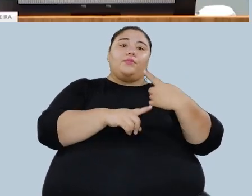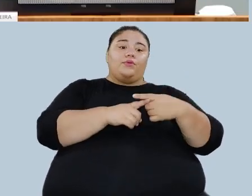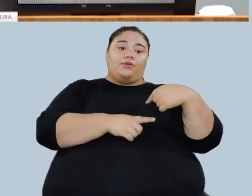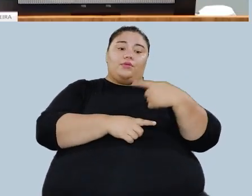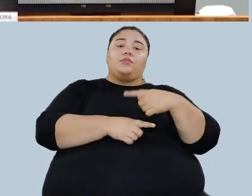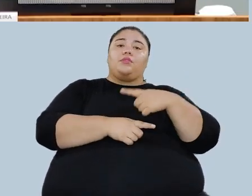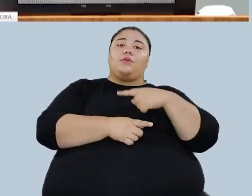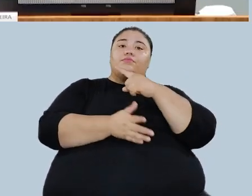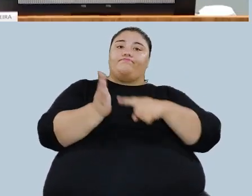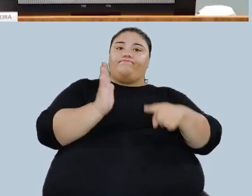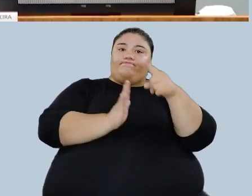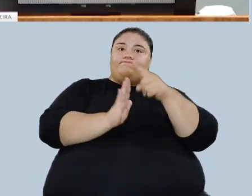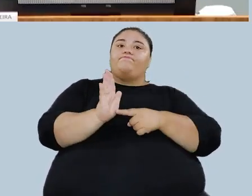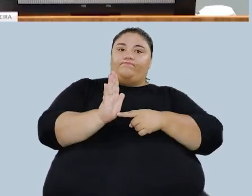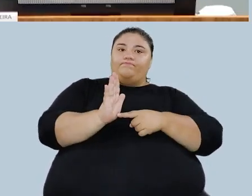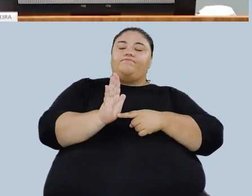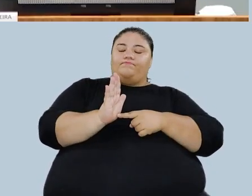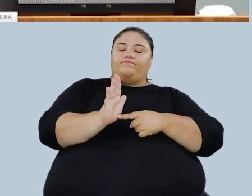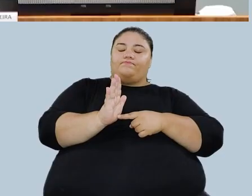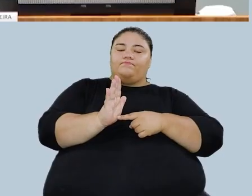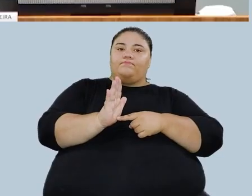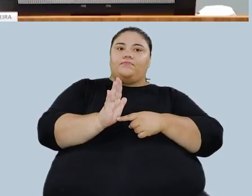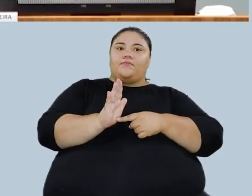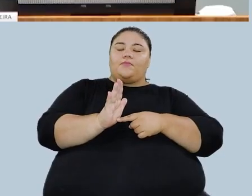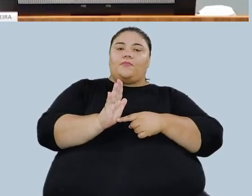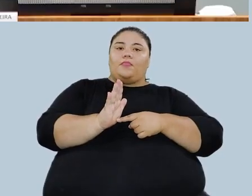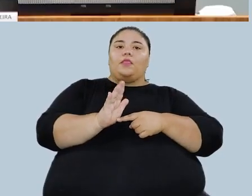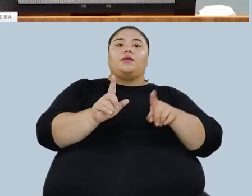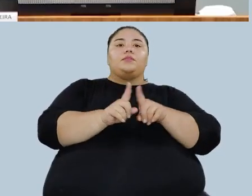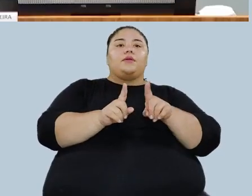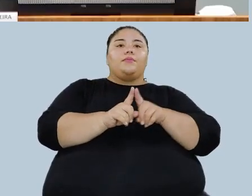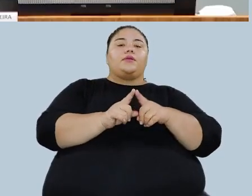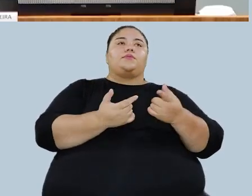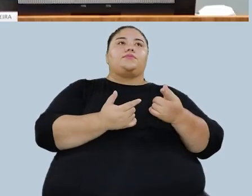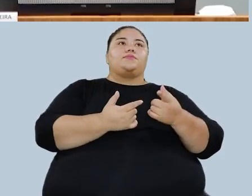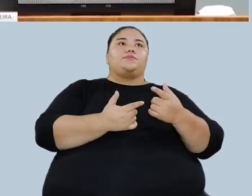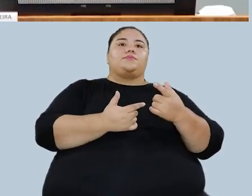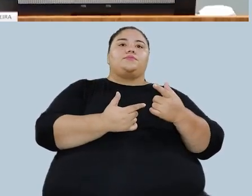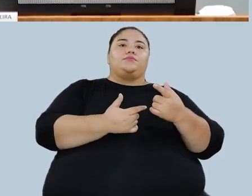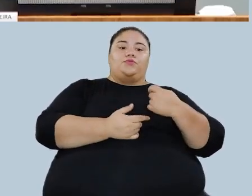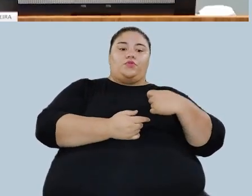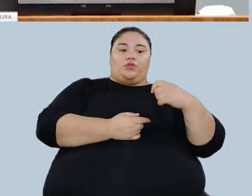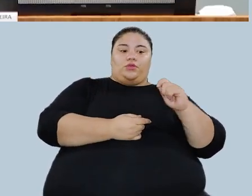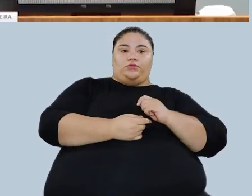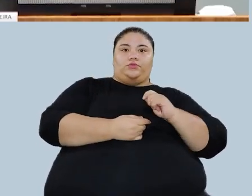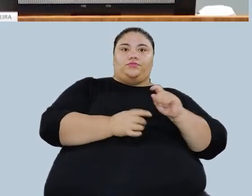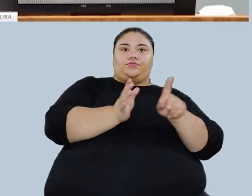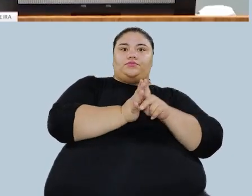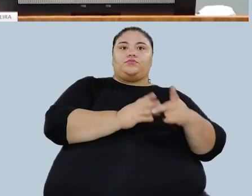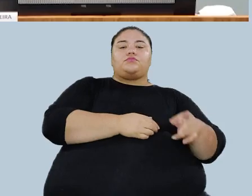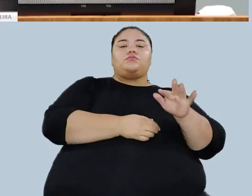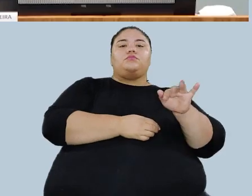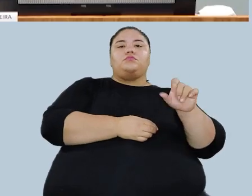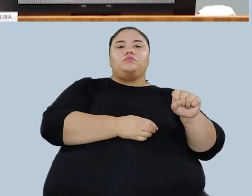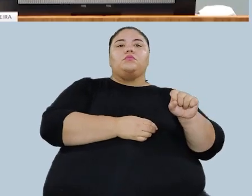nós temos uma exclusão expressa. Depois, as operações como agente operador do FGTS estão numa